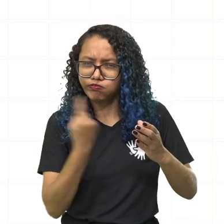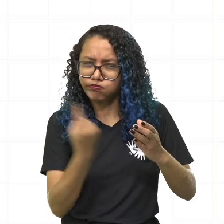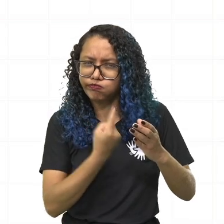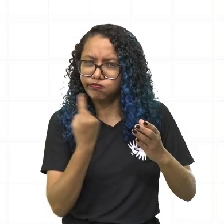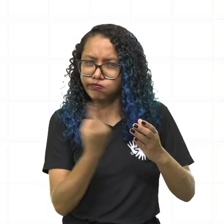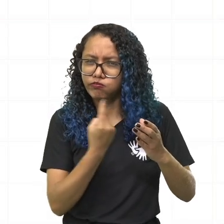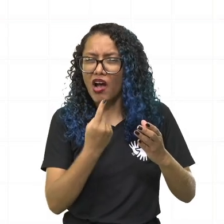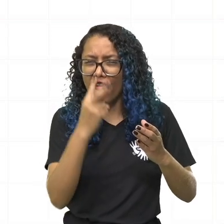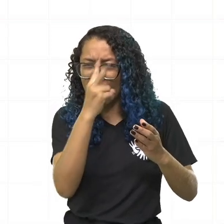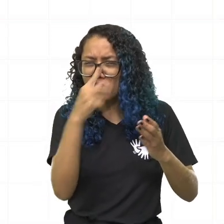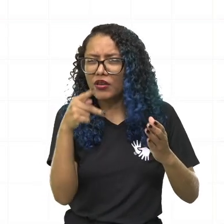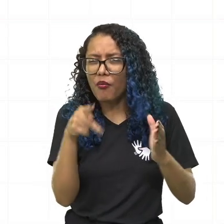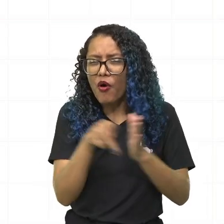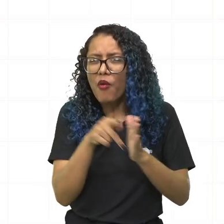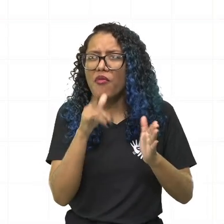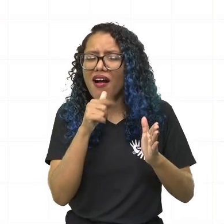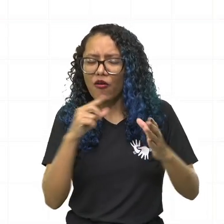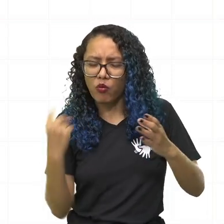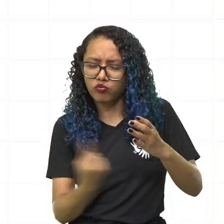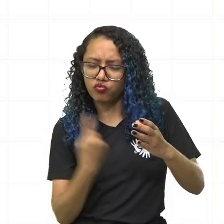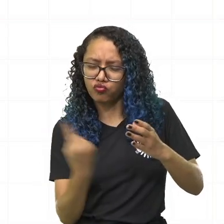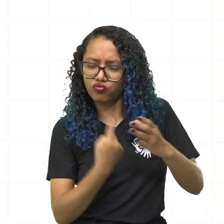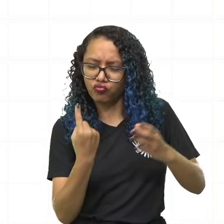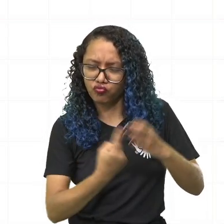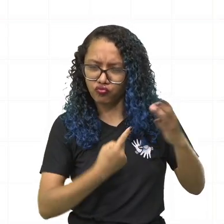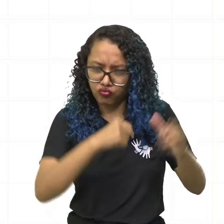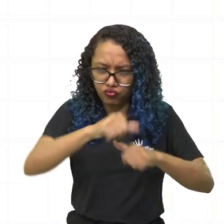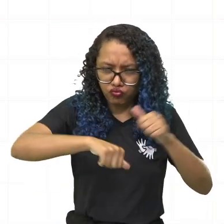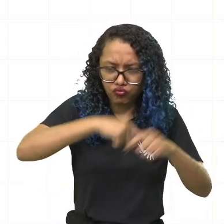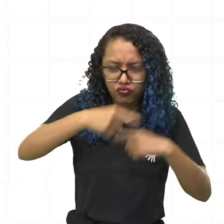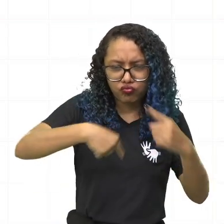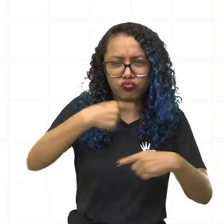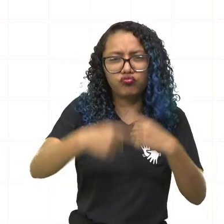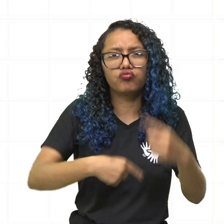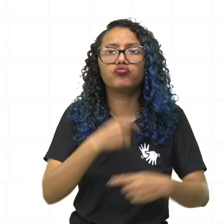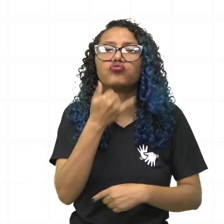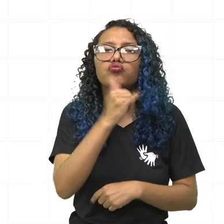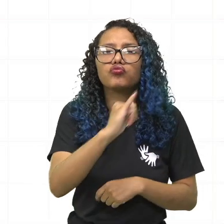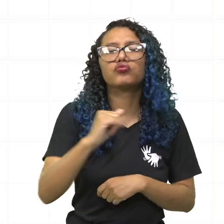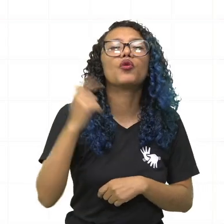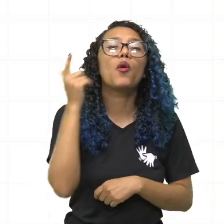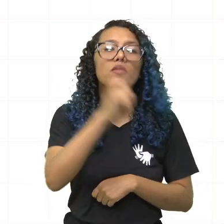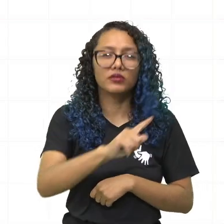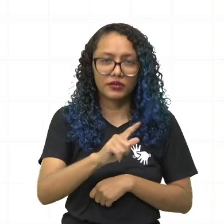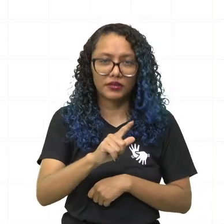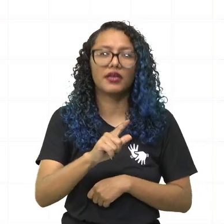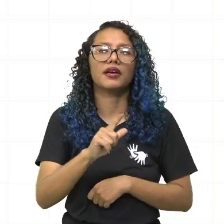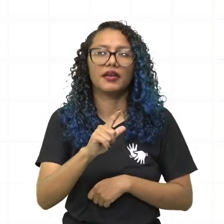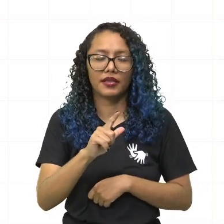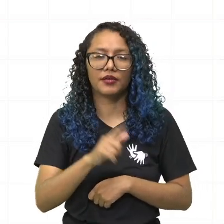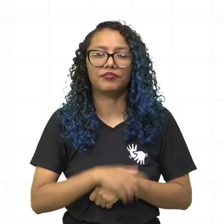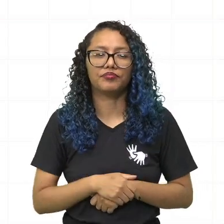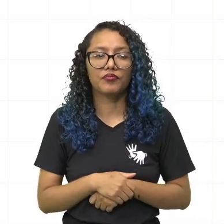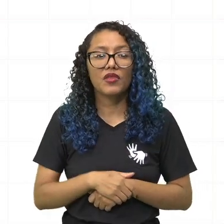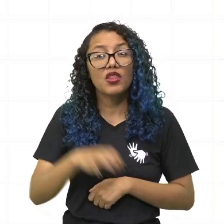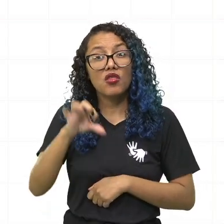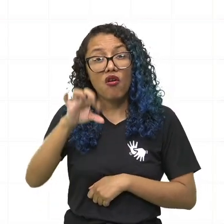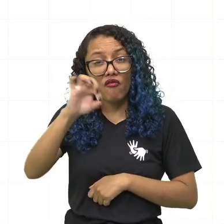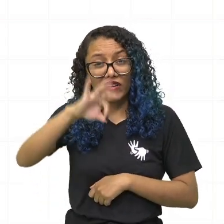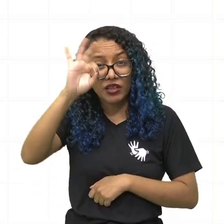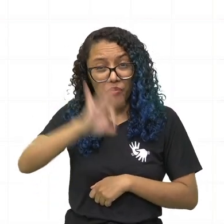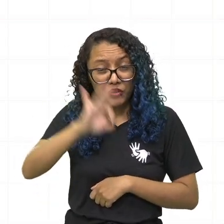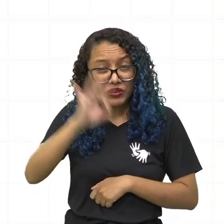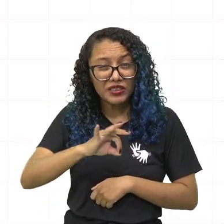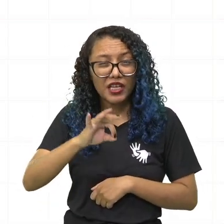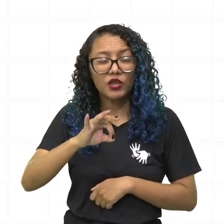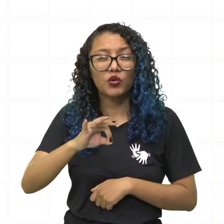e transformar em energia elétrica. Então, 90% da energia elétrica que é consumida no país vem das usinas